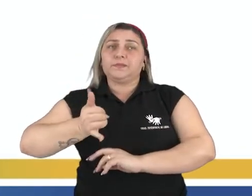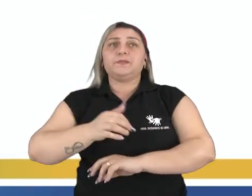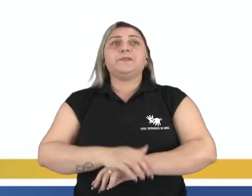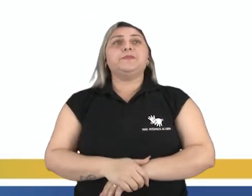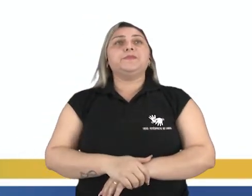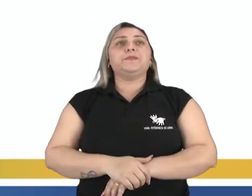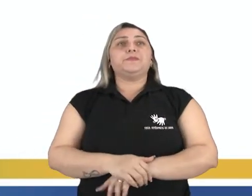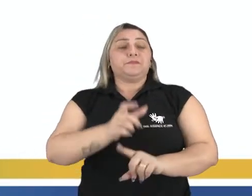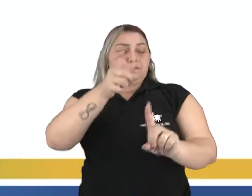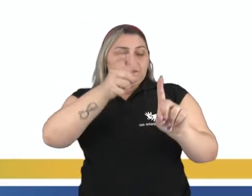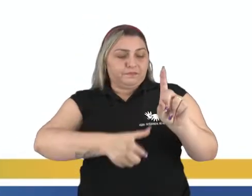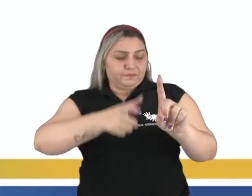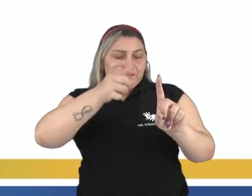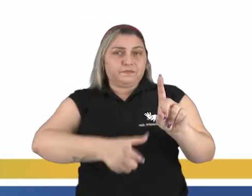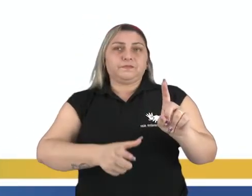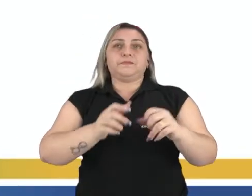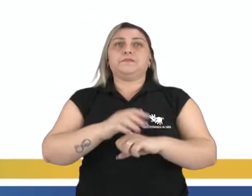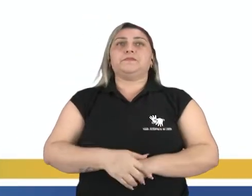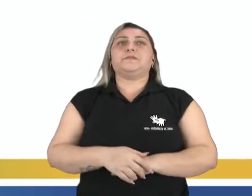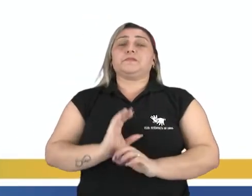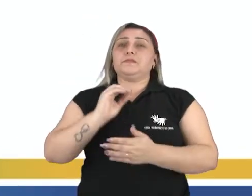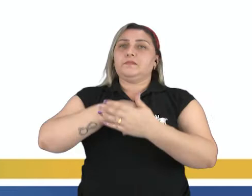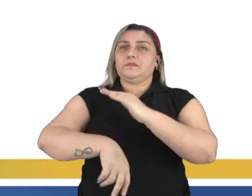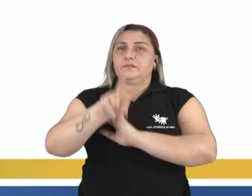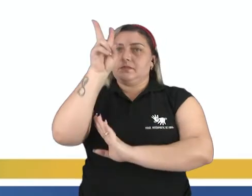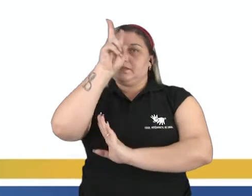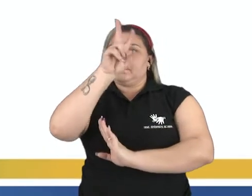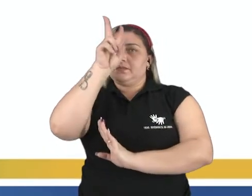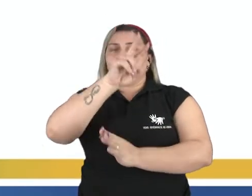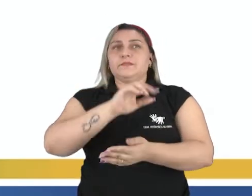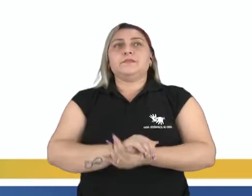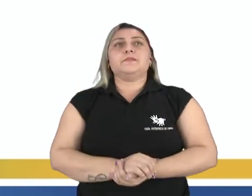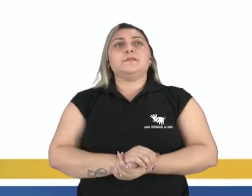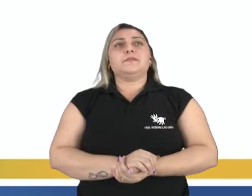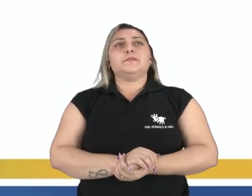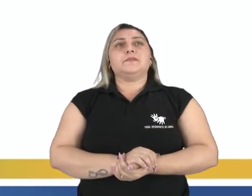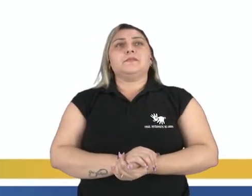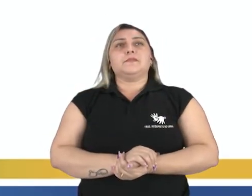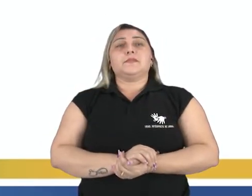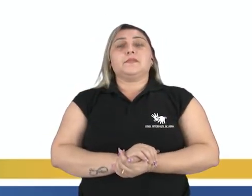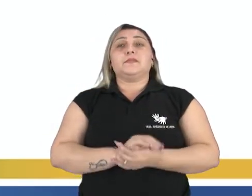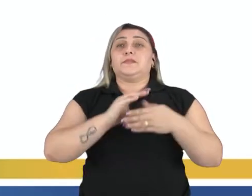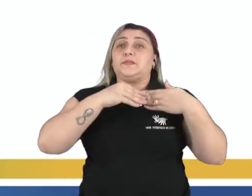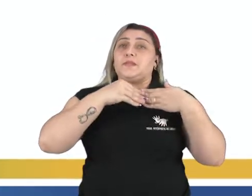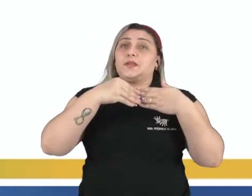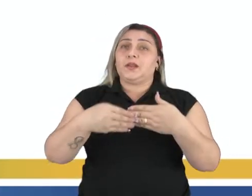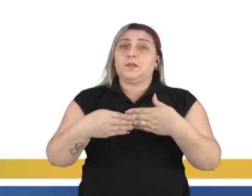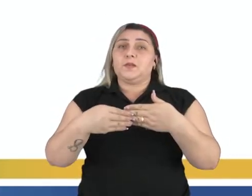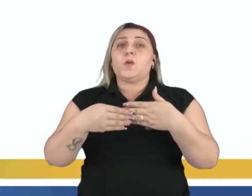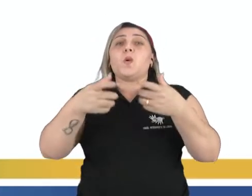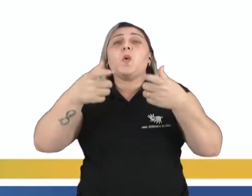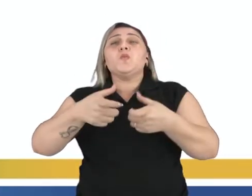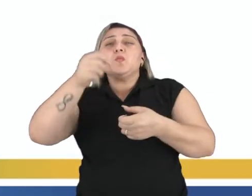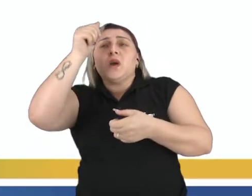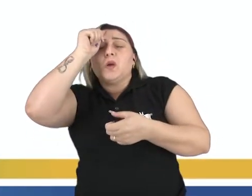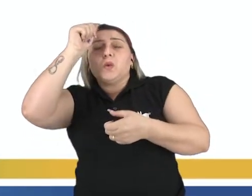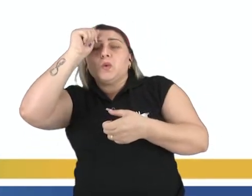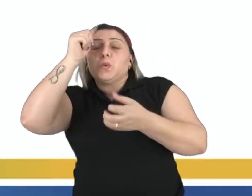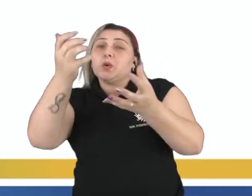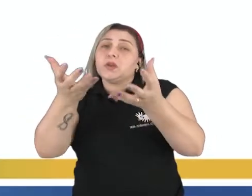dá um personagem é que vai caminhar ali dentro da história é levando a gente para onde o